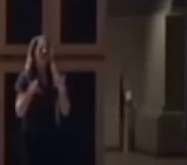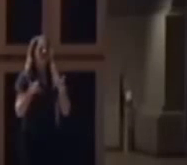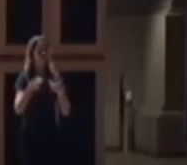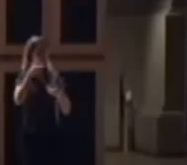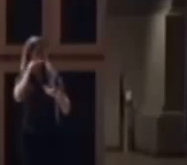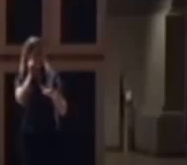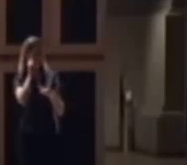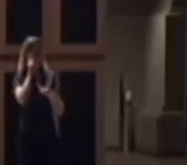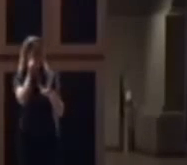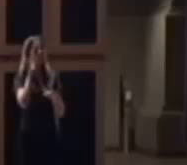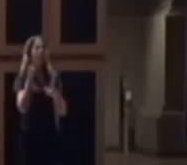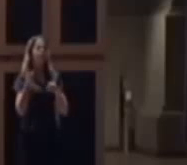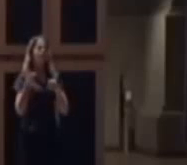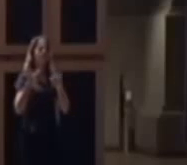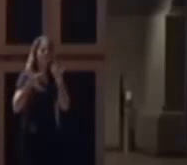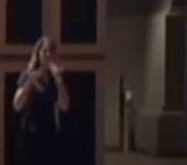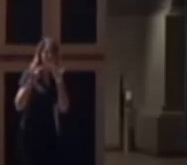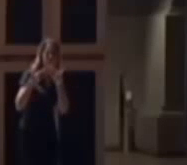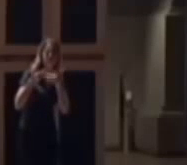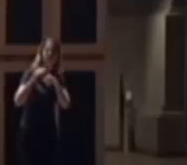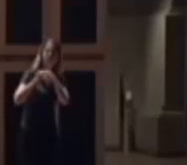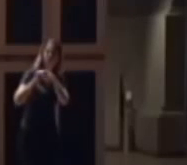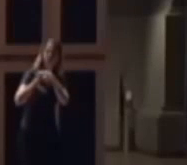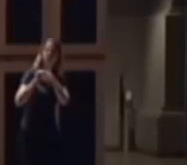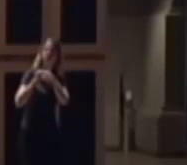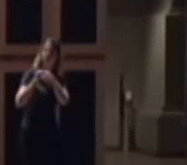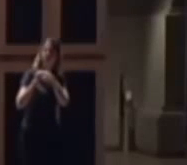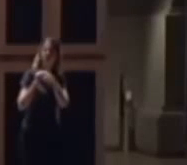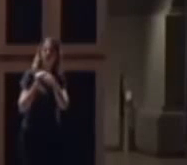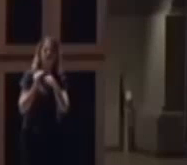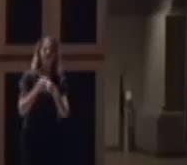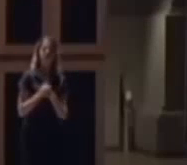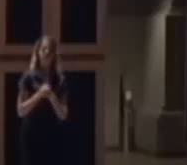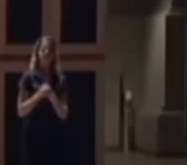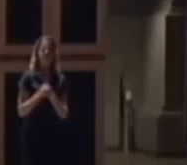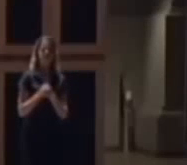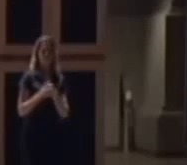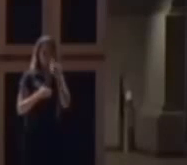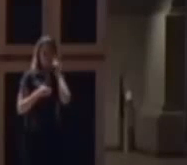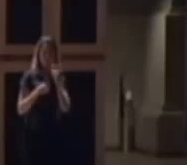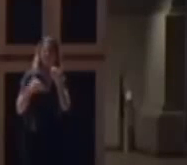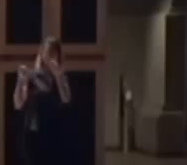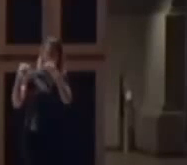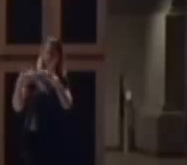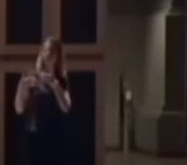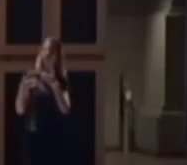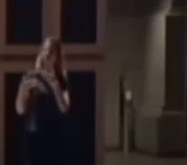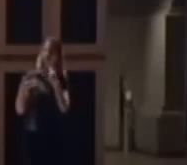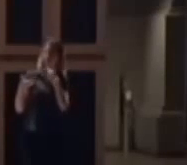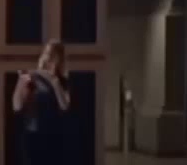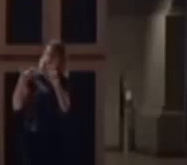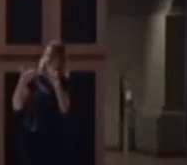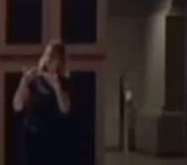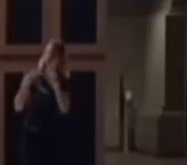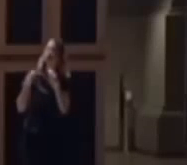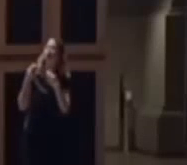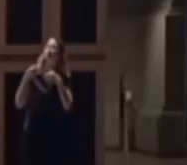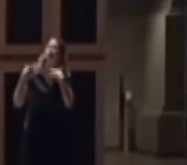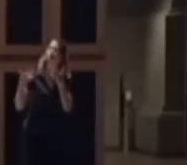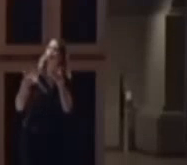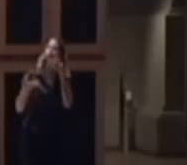conversávamos, depois do seminário, depois dos trabalhos, conversávamos a respeito disso, da